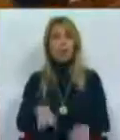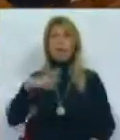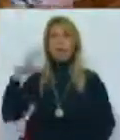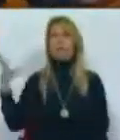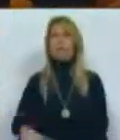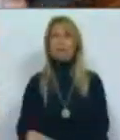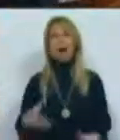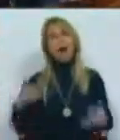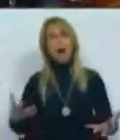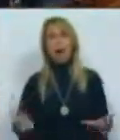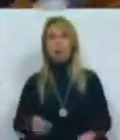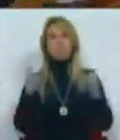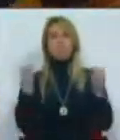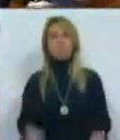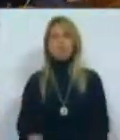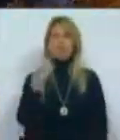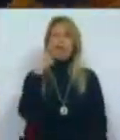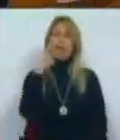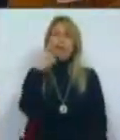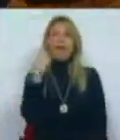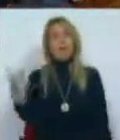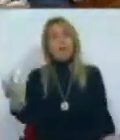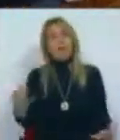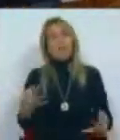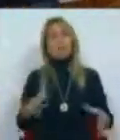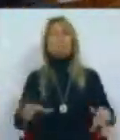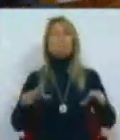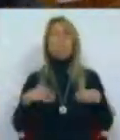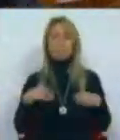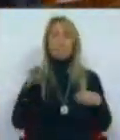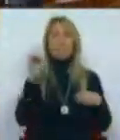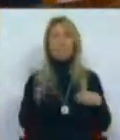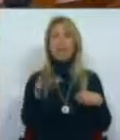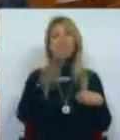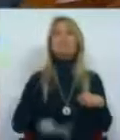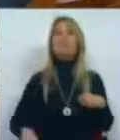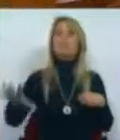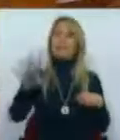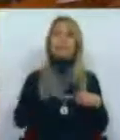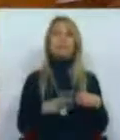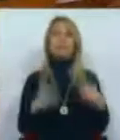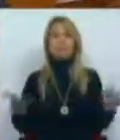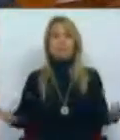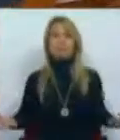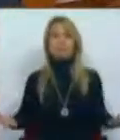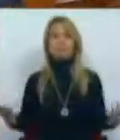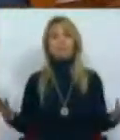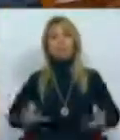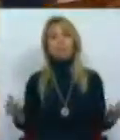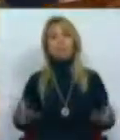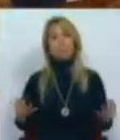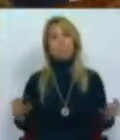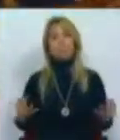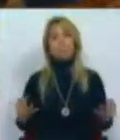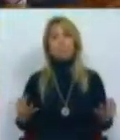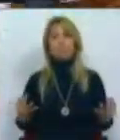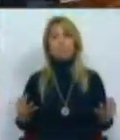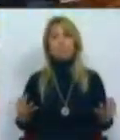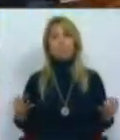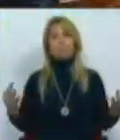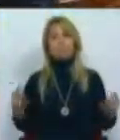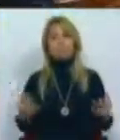não foram capazes de reconhecer que realmente esta situação ultrapassou toda e qualquer situação,